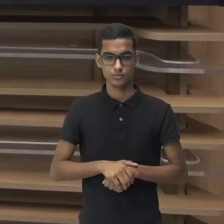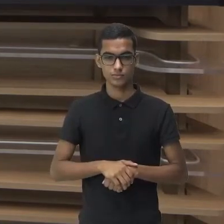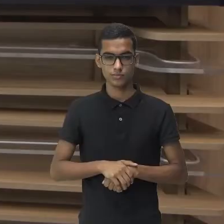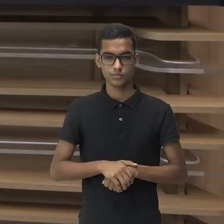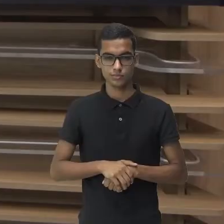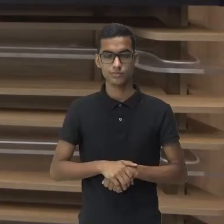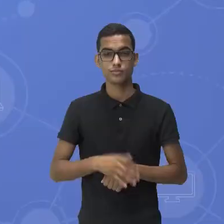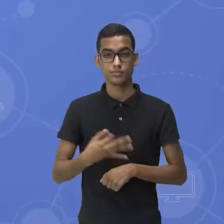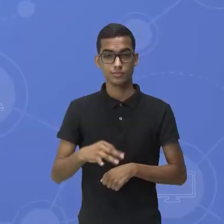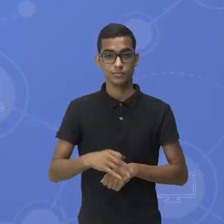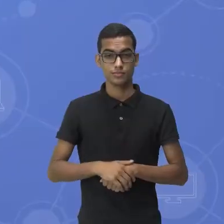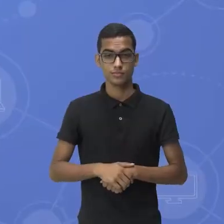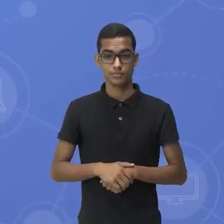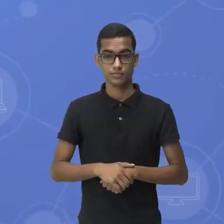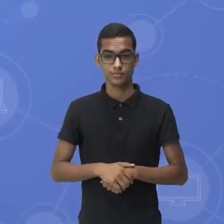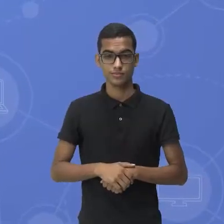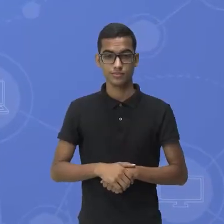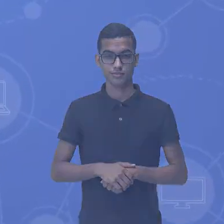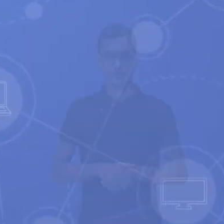questões.